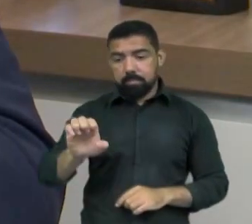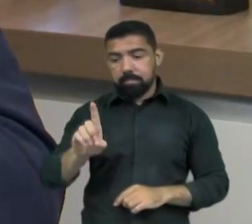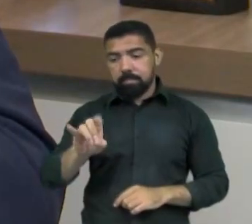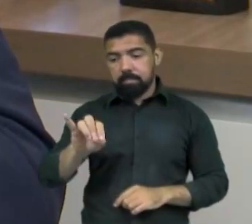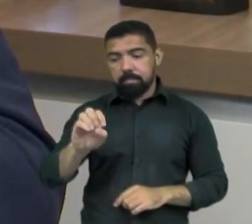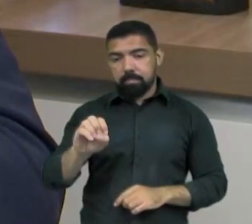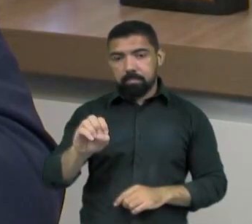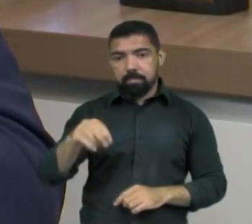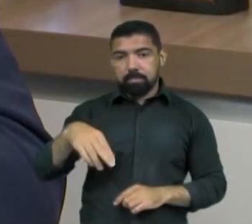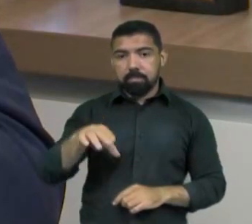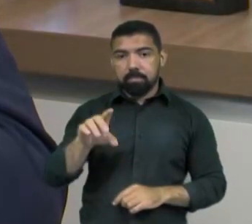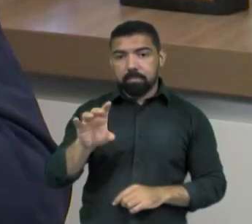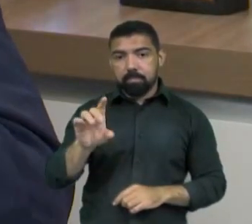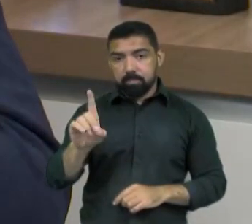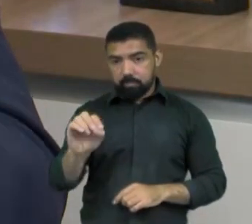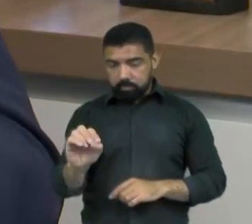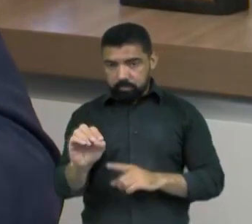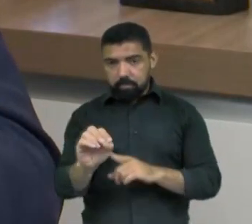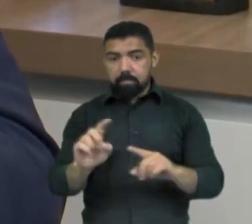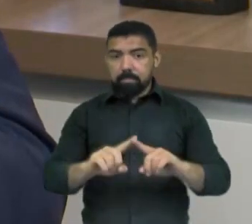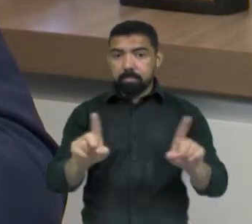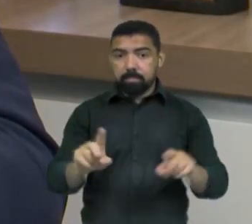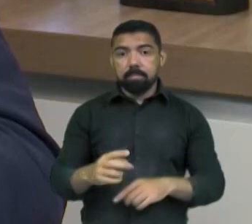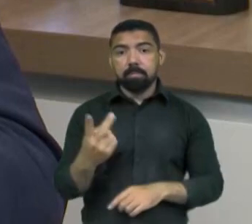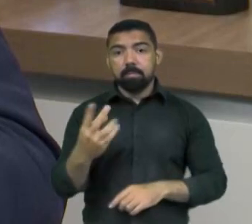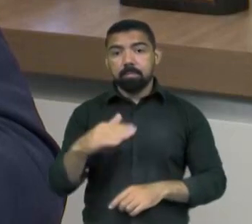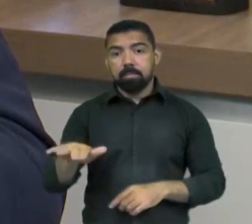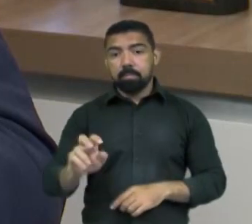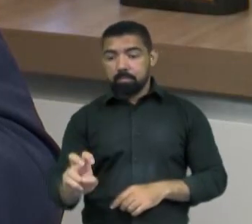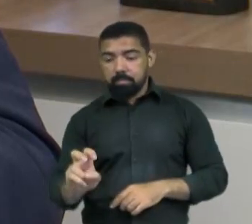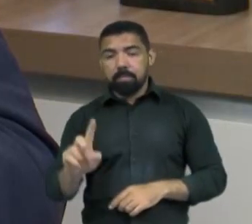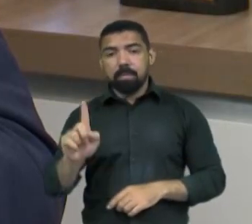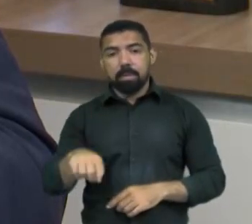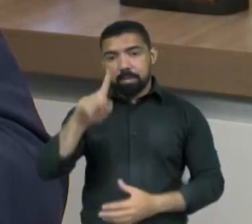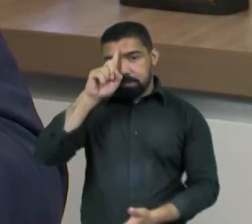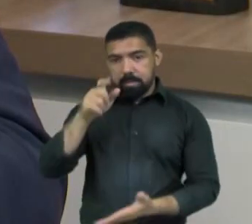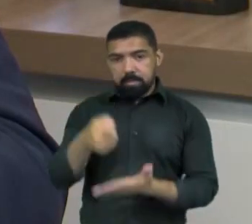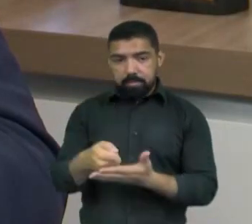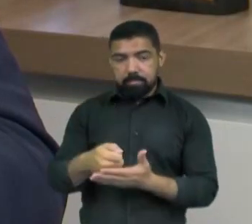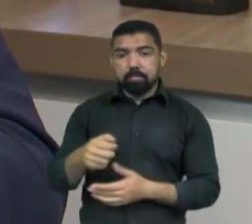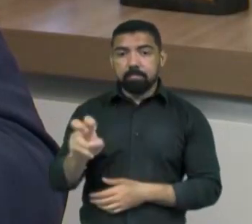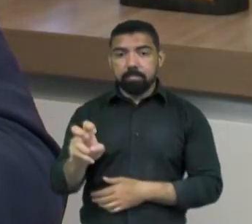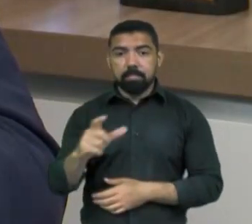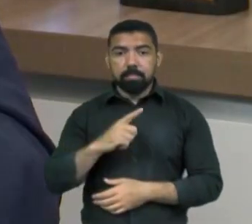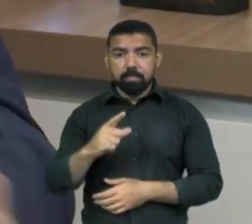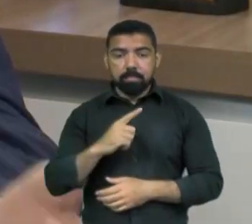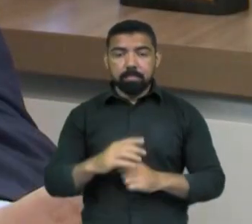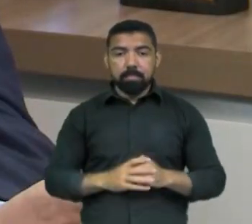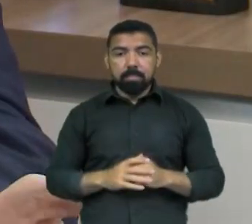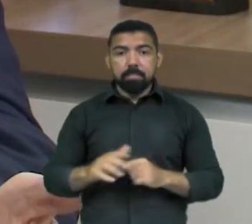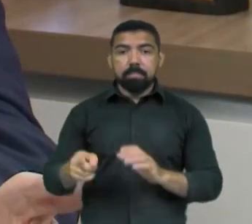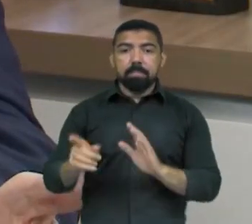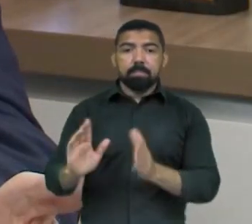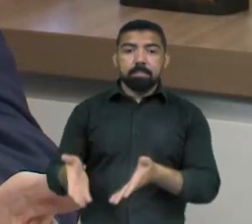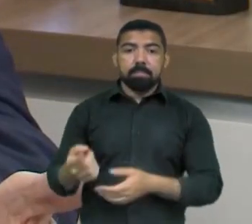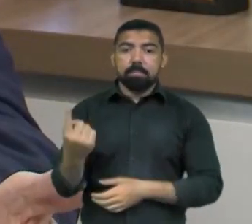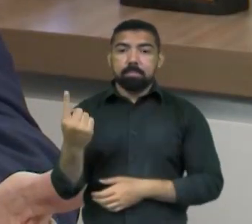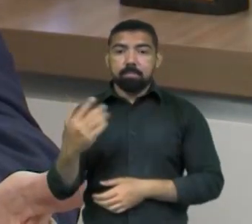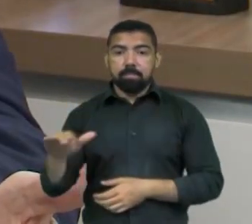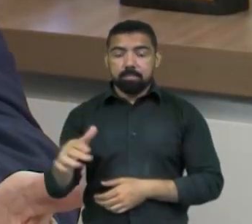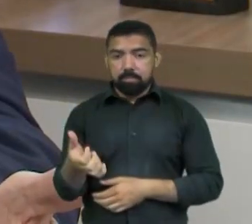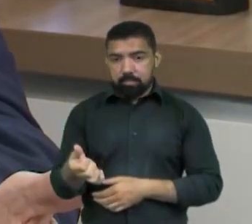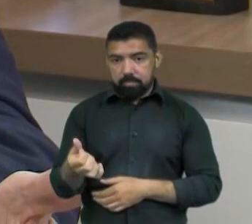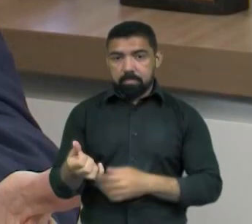2/5. Houve uma decisão do Supremo e ela passou a cumprir através de 1/6. 1/6 de 40 vai dar o